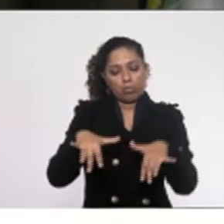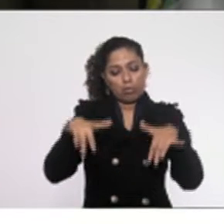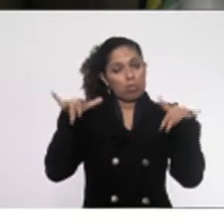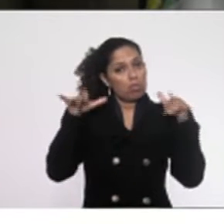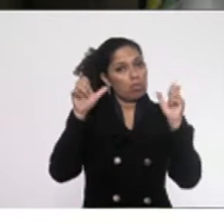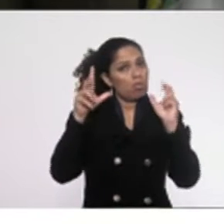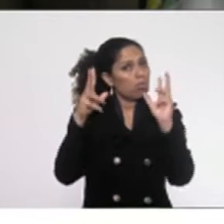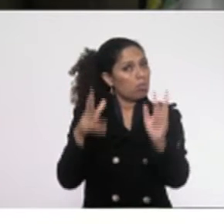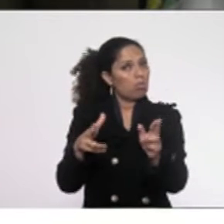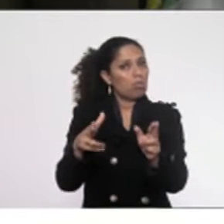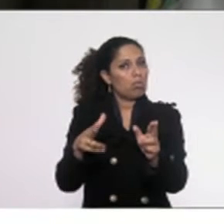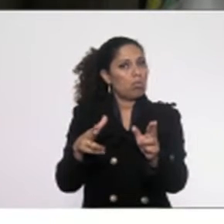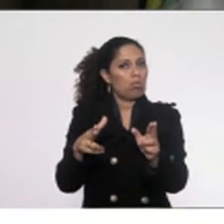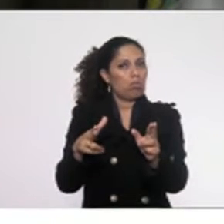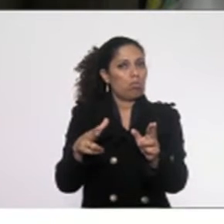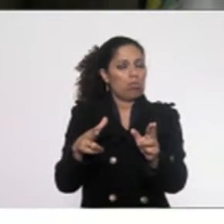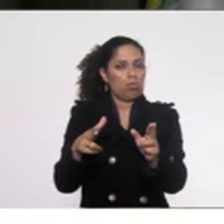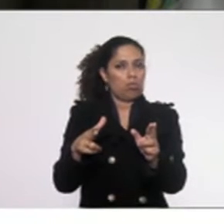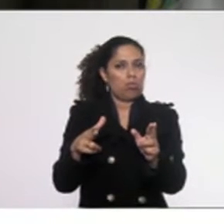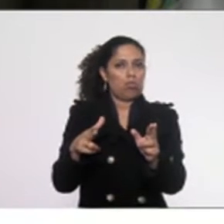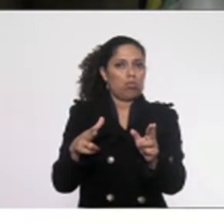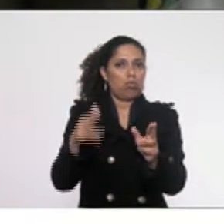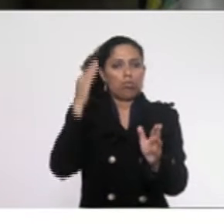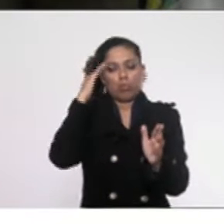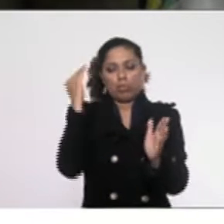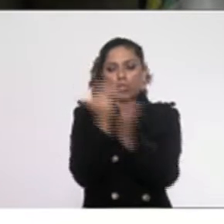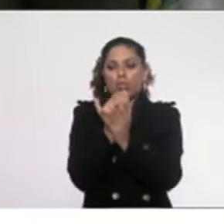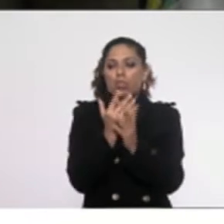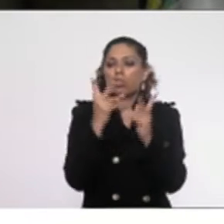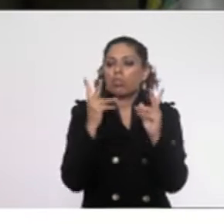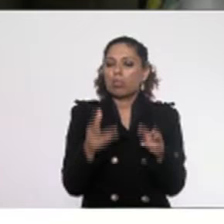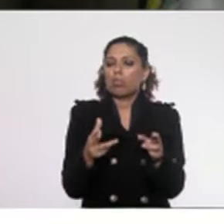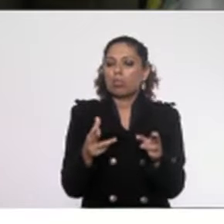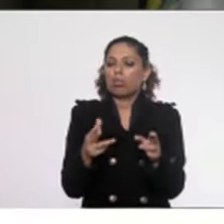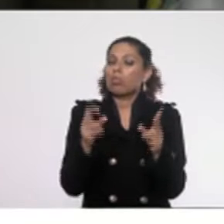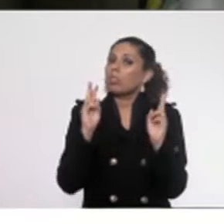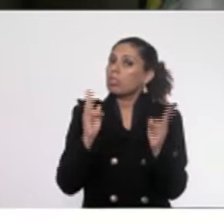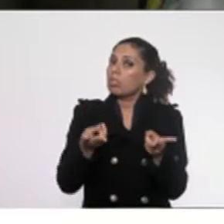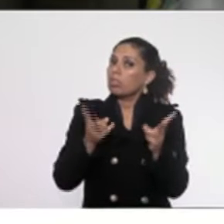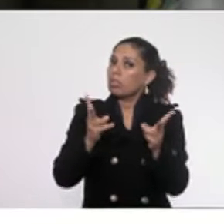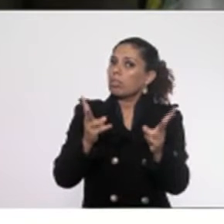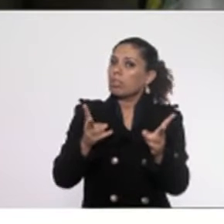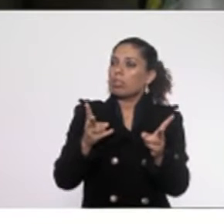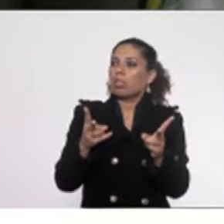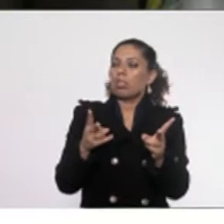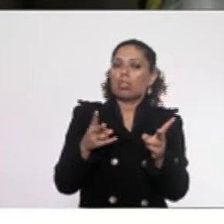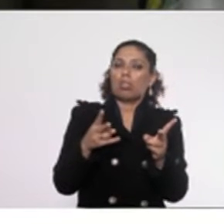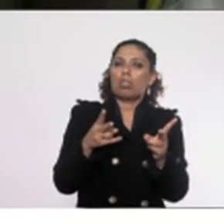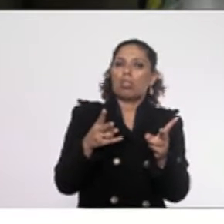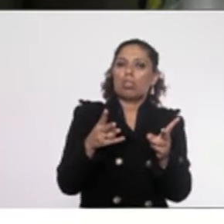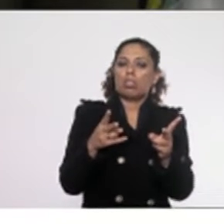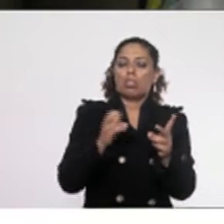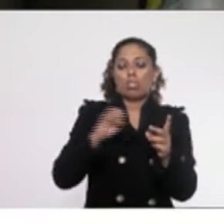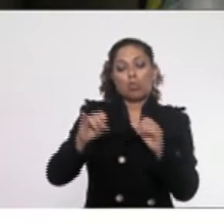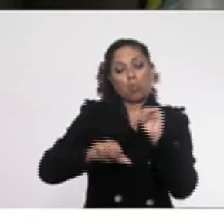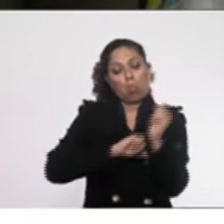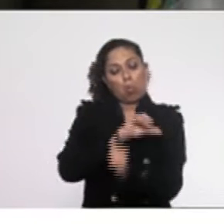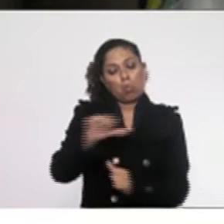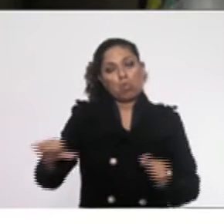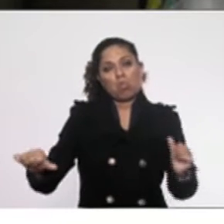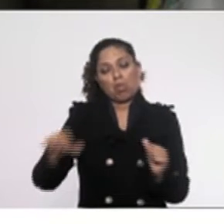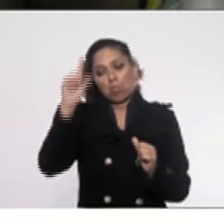a mesma regra. Sempre foi assim. Se vai se